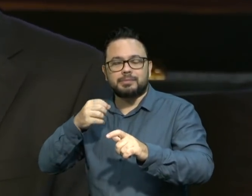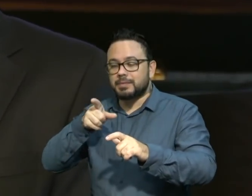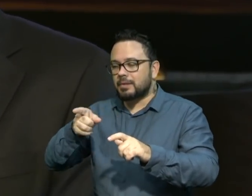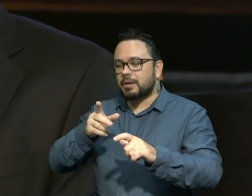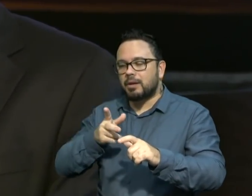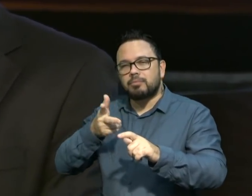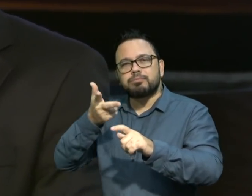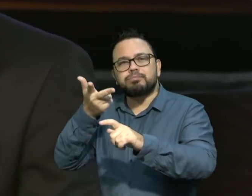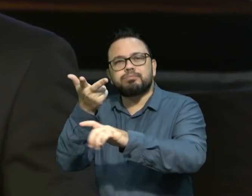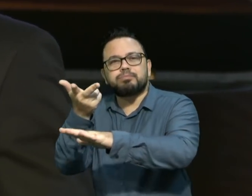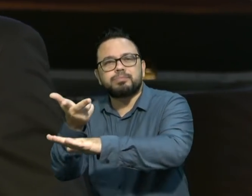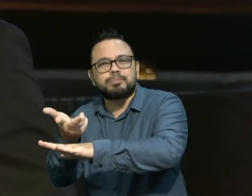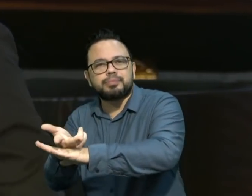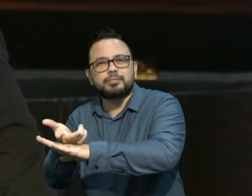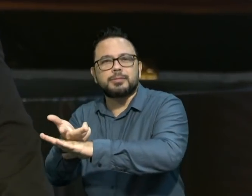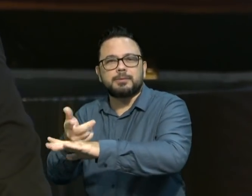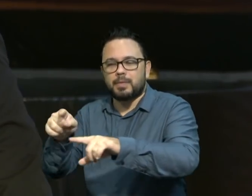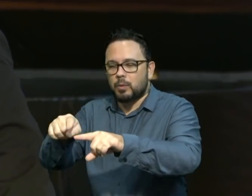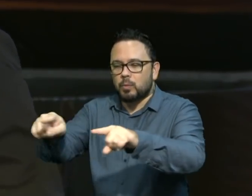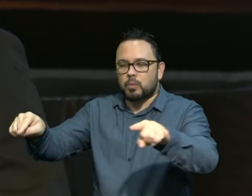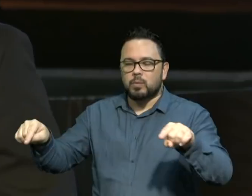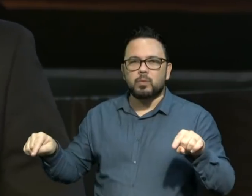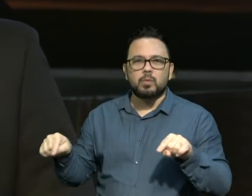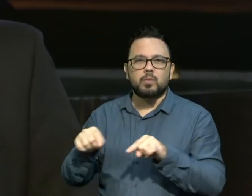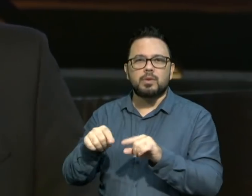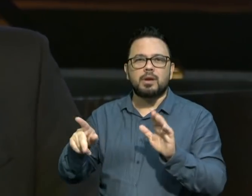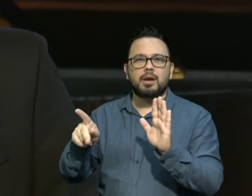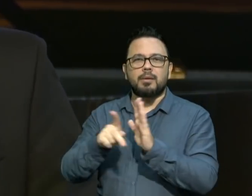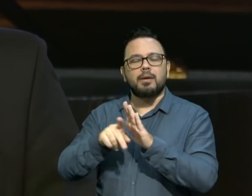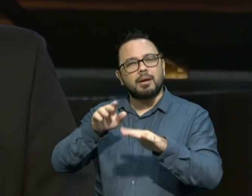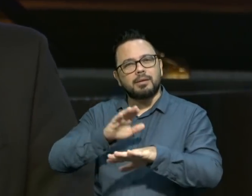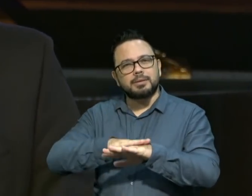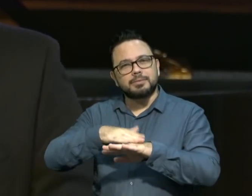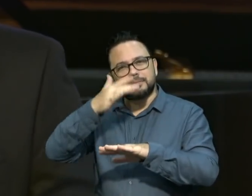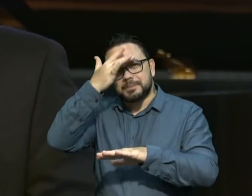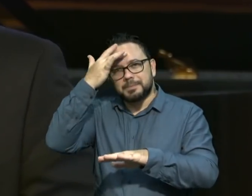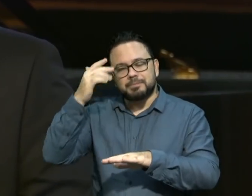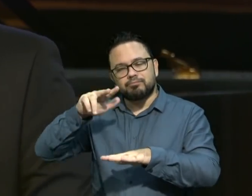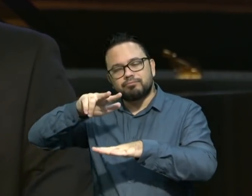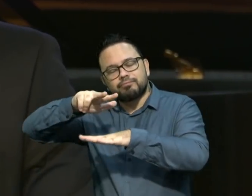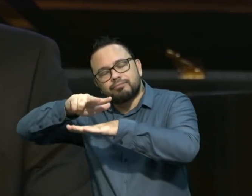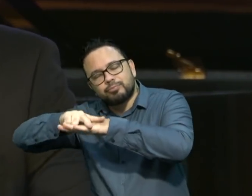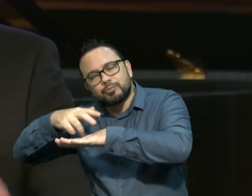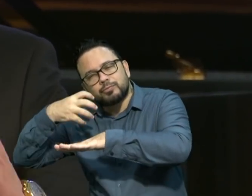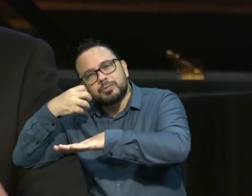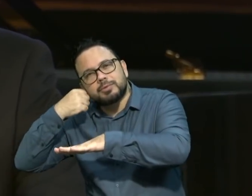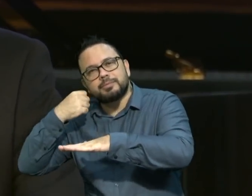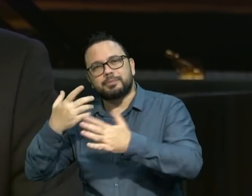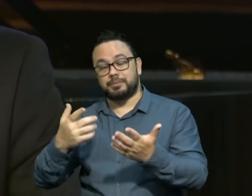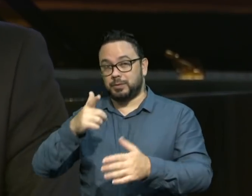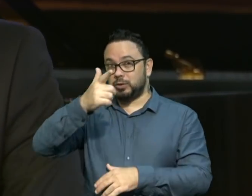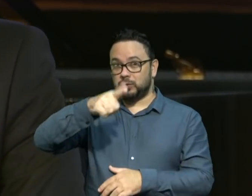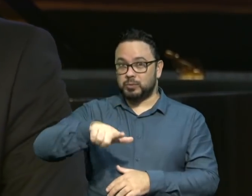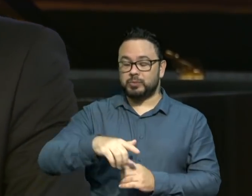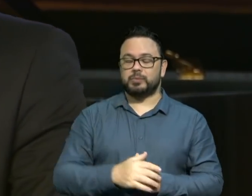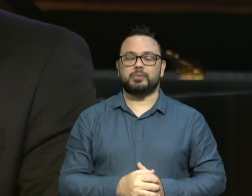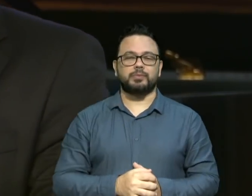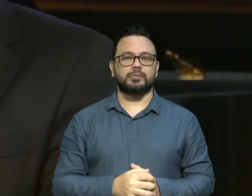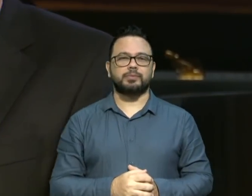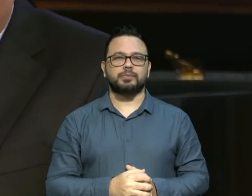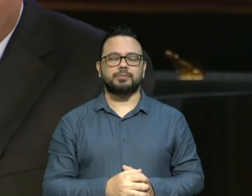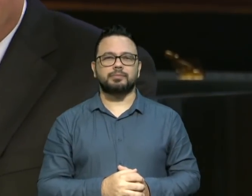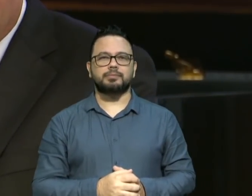long vamos ao que mal fazer deitar colocar para dormir vou repetir